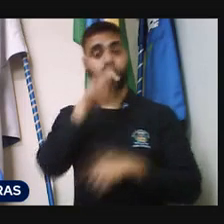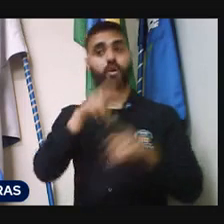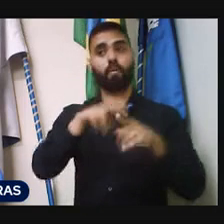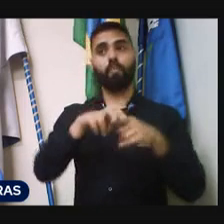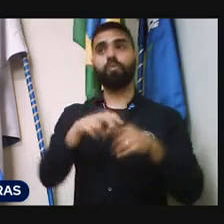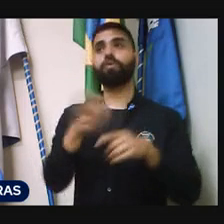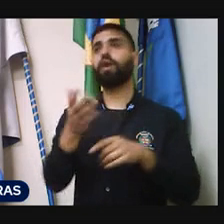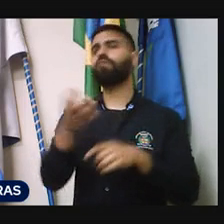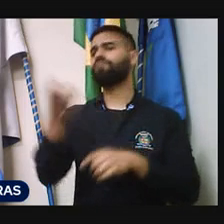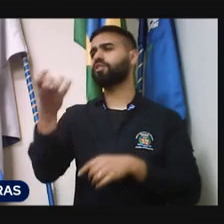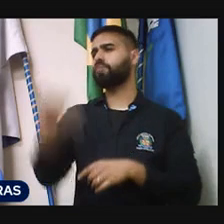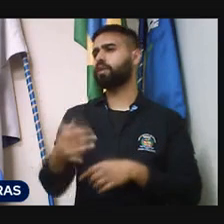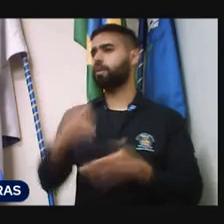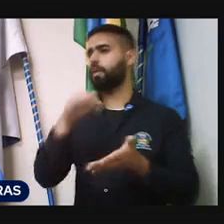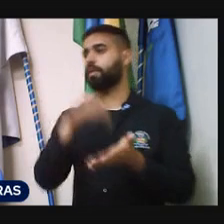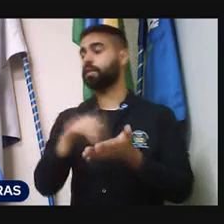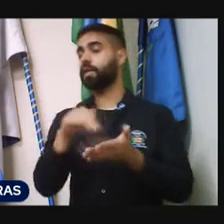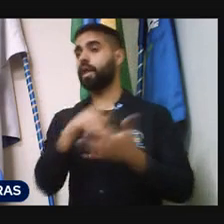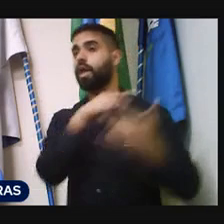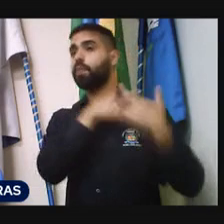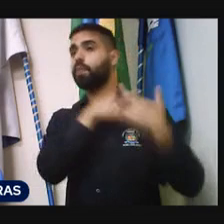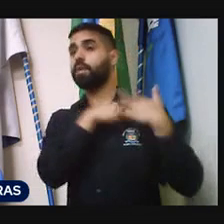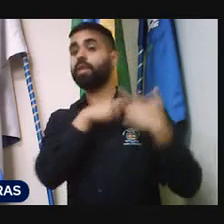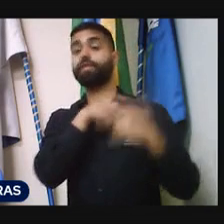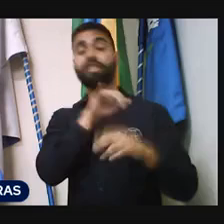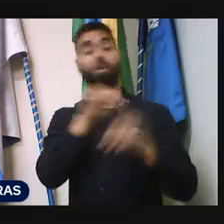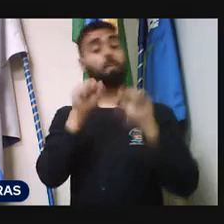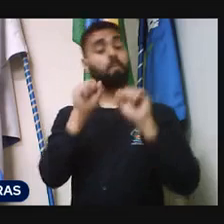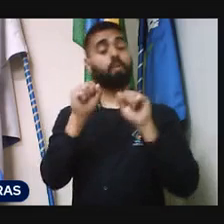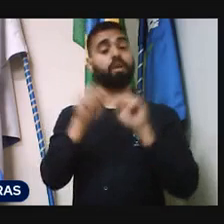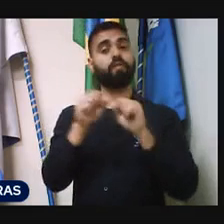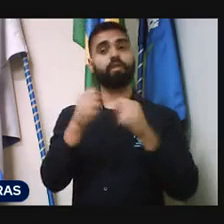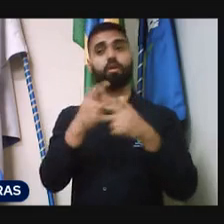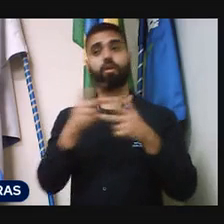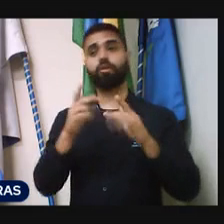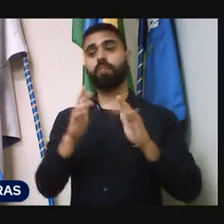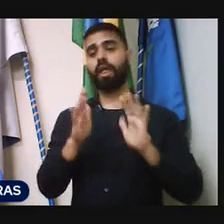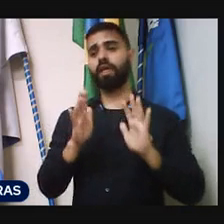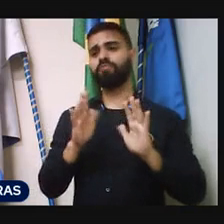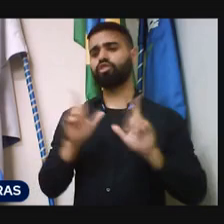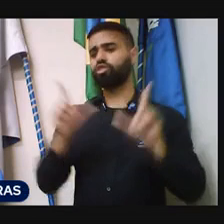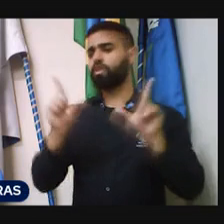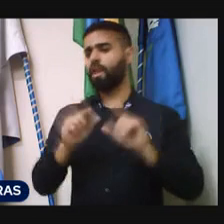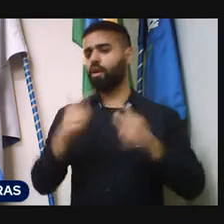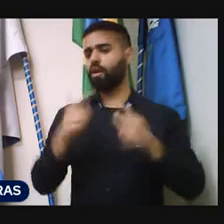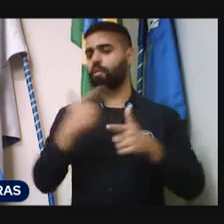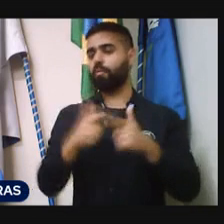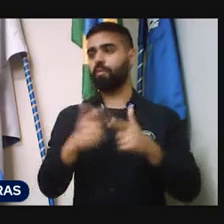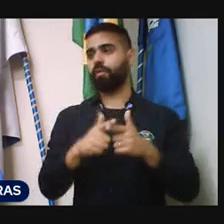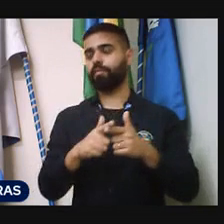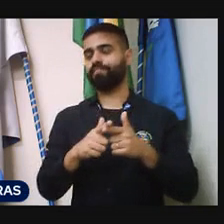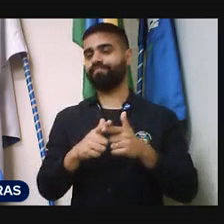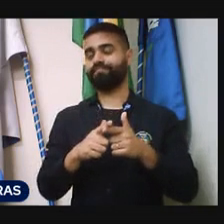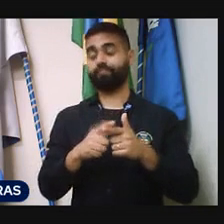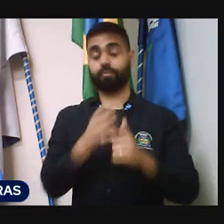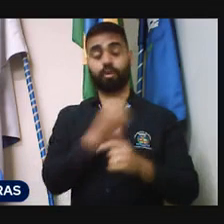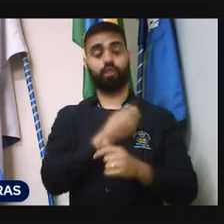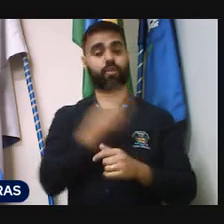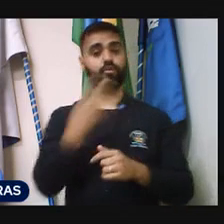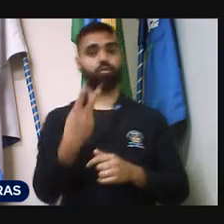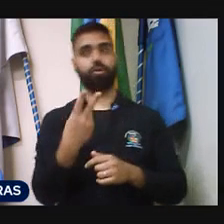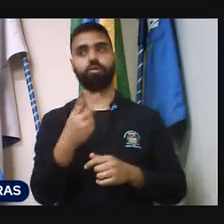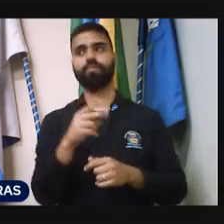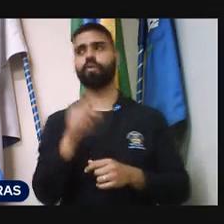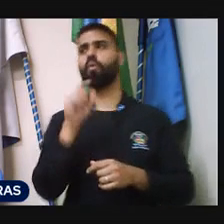requer seja conhecido pela secretaria competente se a viabilidade de realizar procedimento para mim lidar com a situação o número dois Qual o